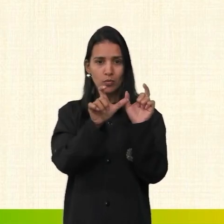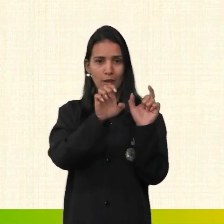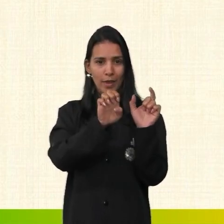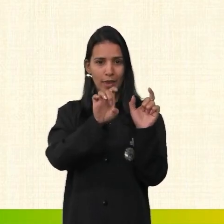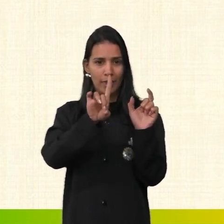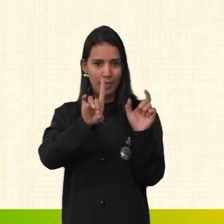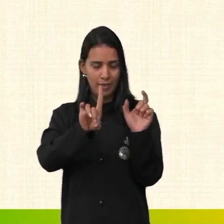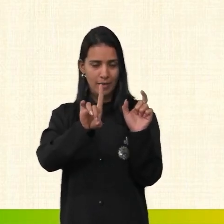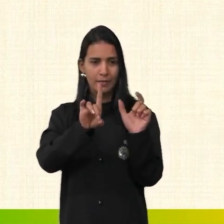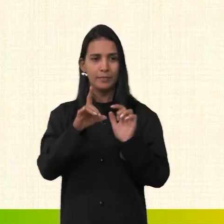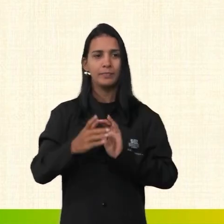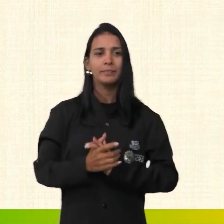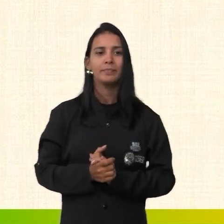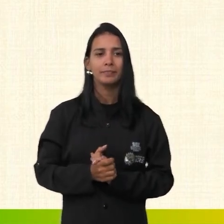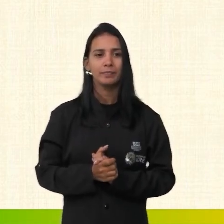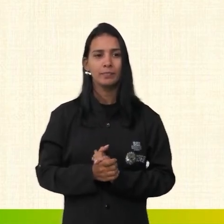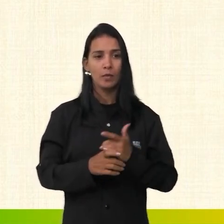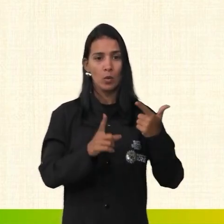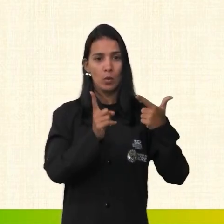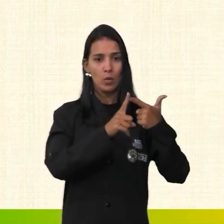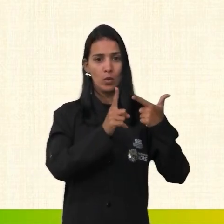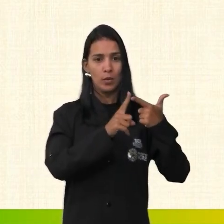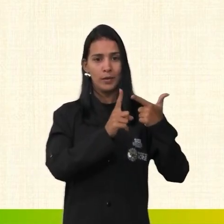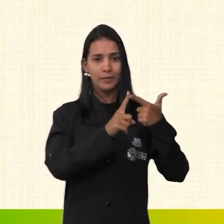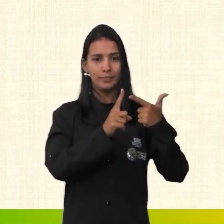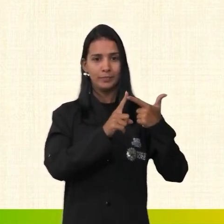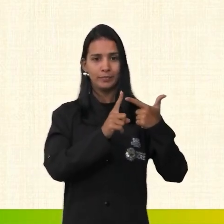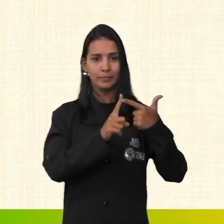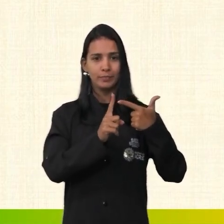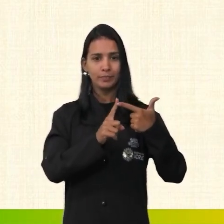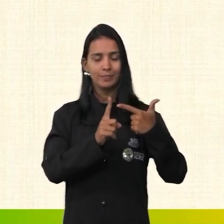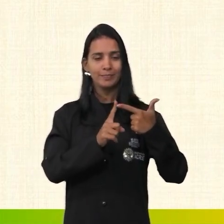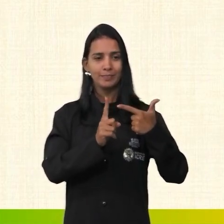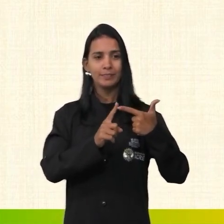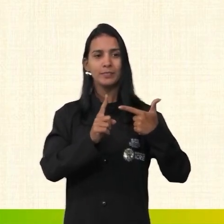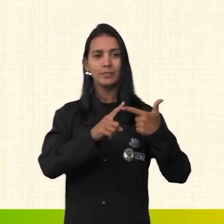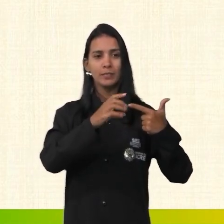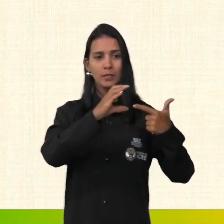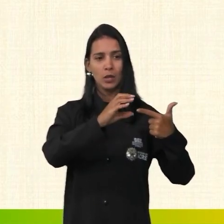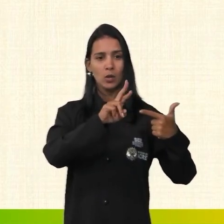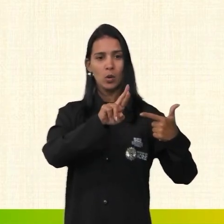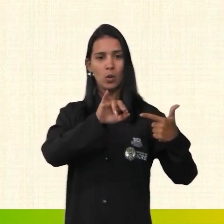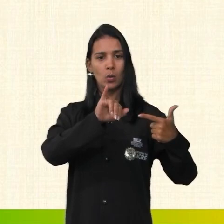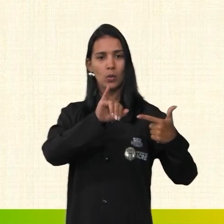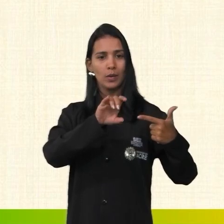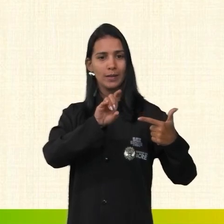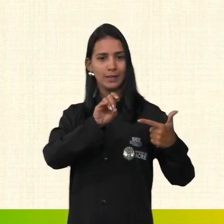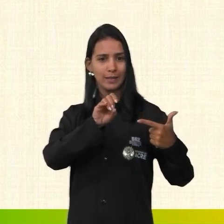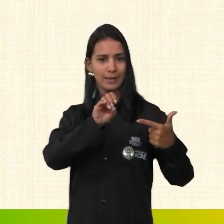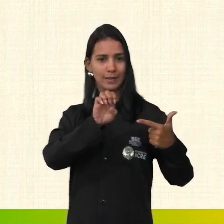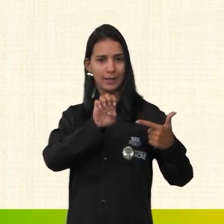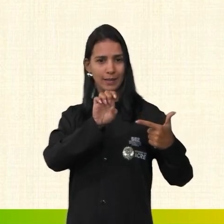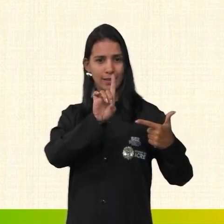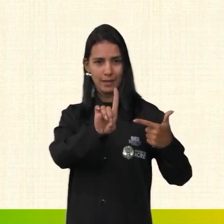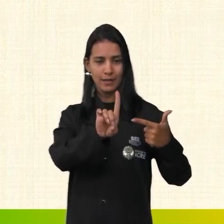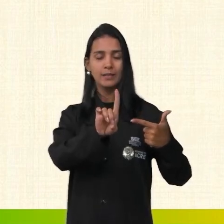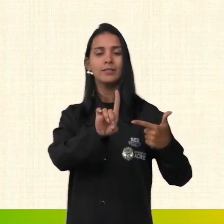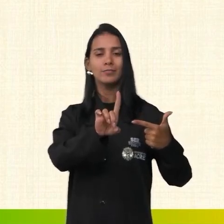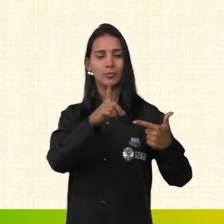verbo. Bem? O próximo nós temos o cry, que é chorar, vai